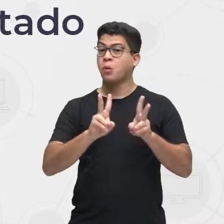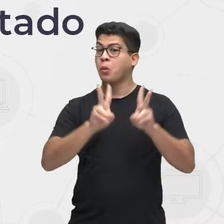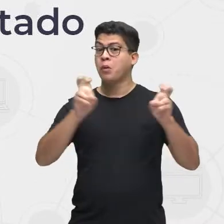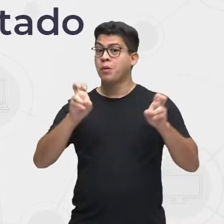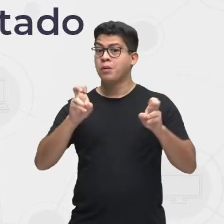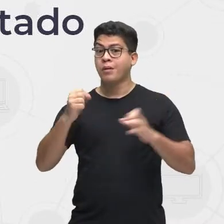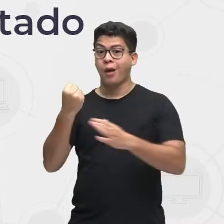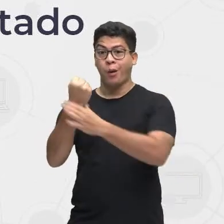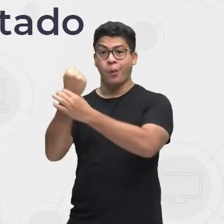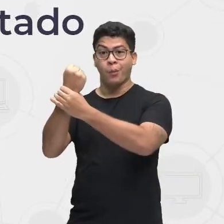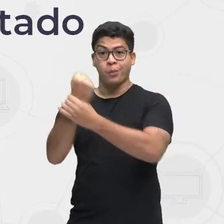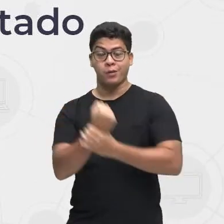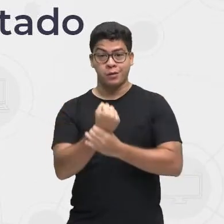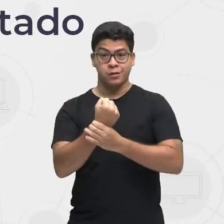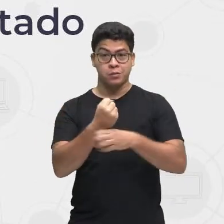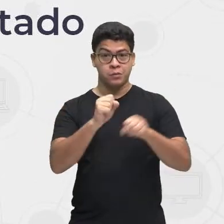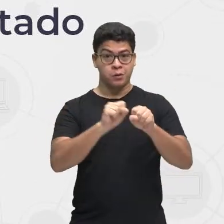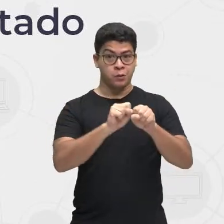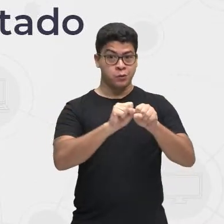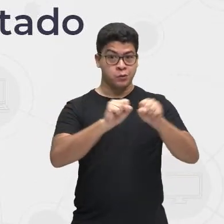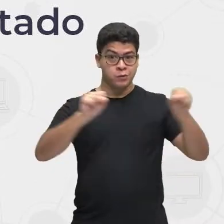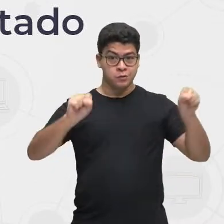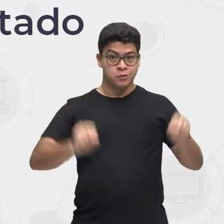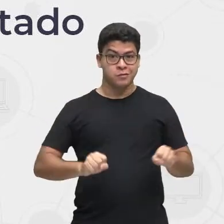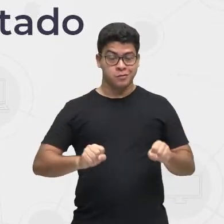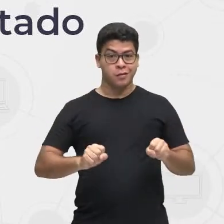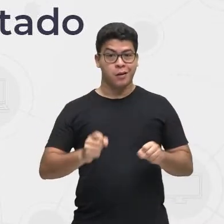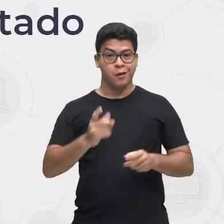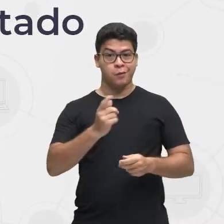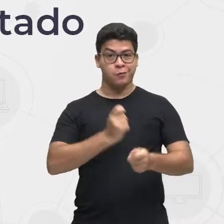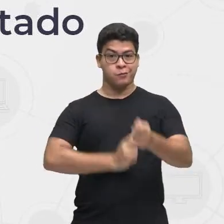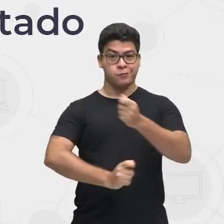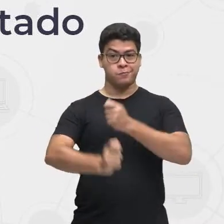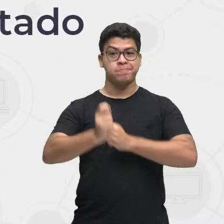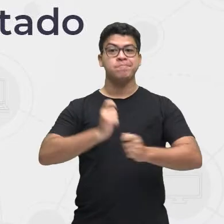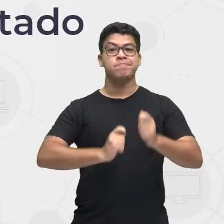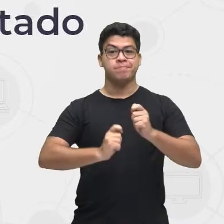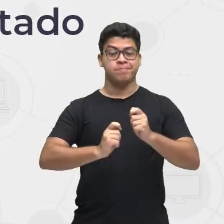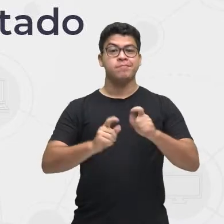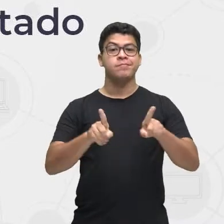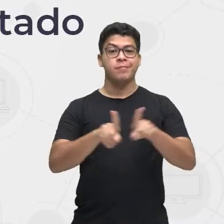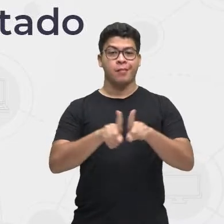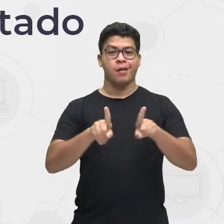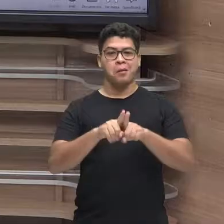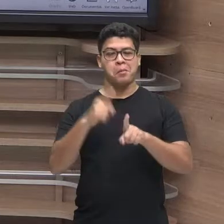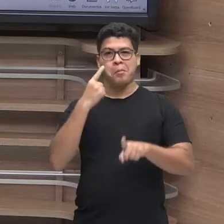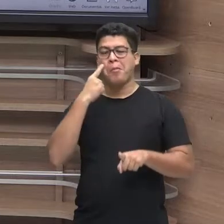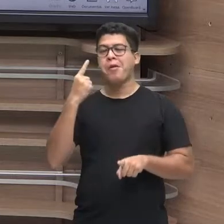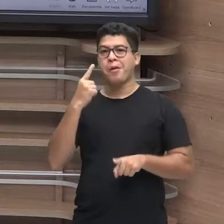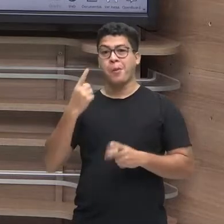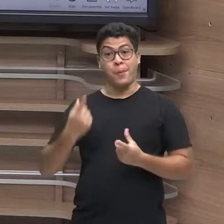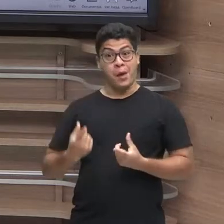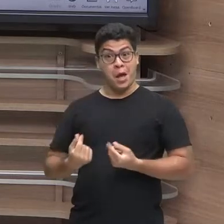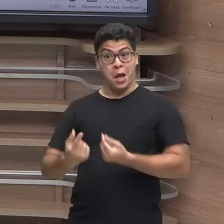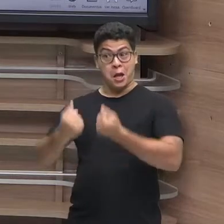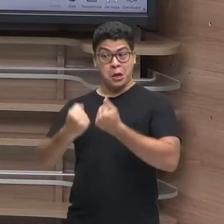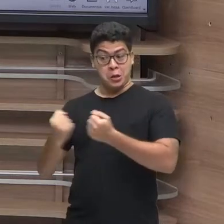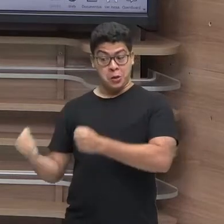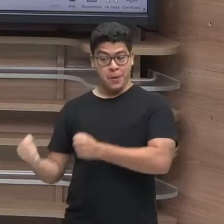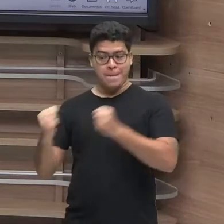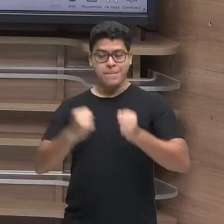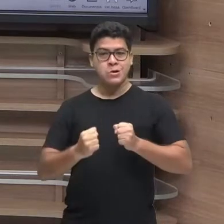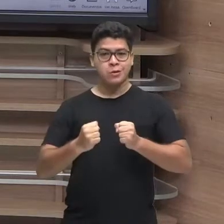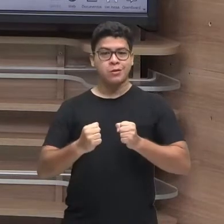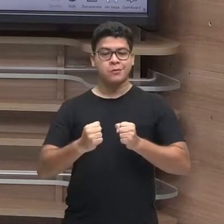e o mercantilismo. Vamos falar aí sobre essa riqueza e poder para o Estado. Para iniciar a